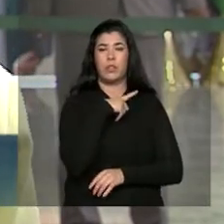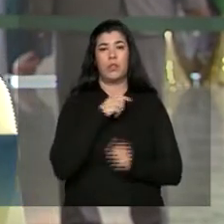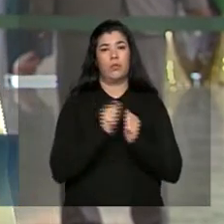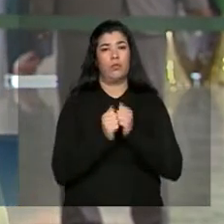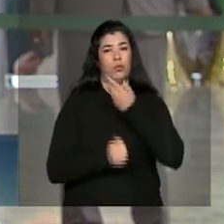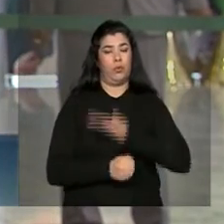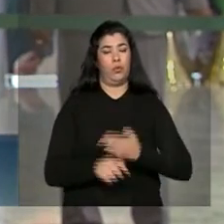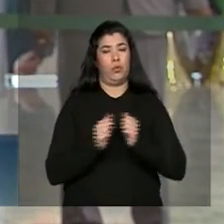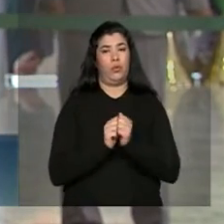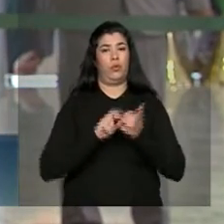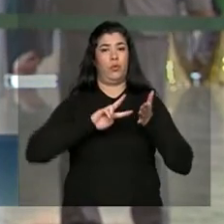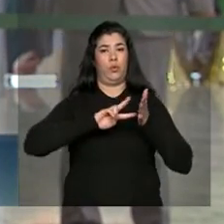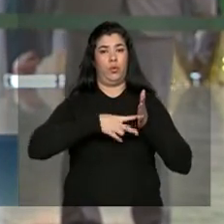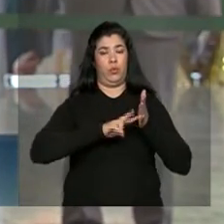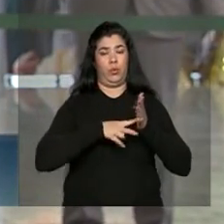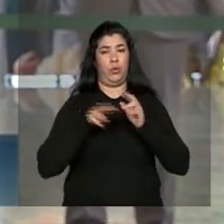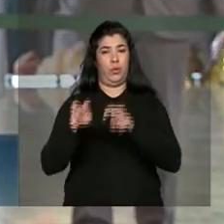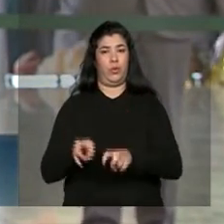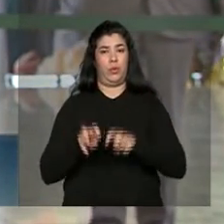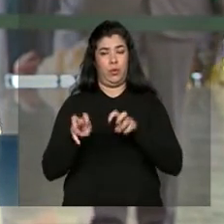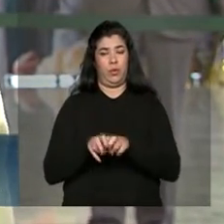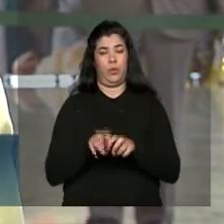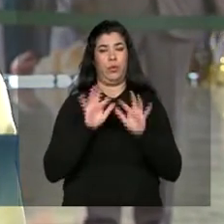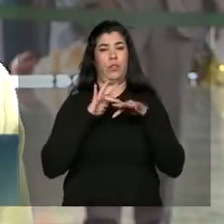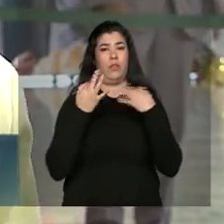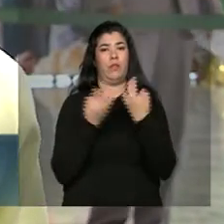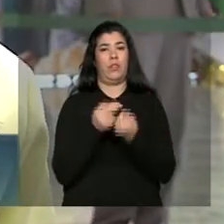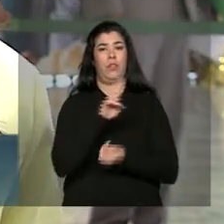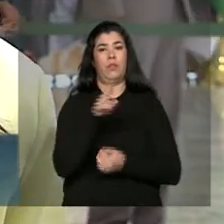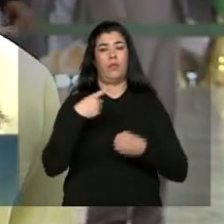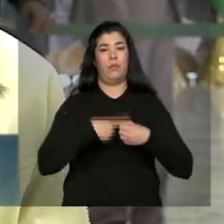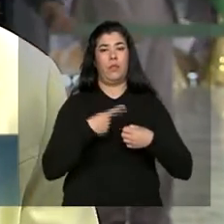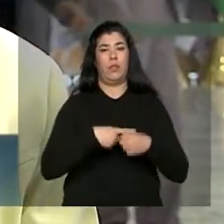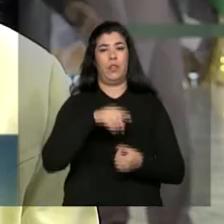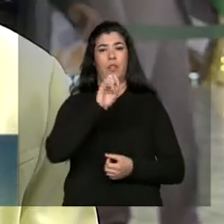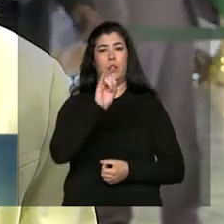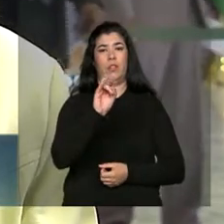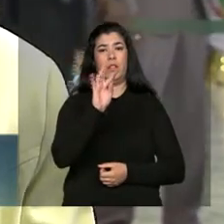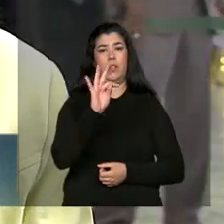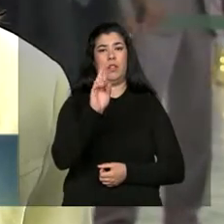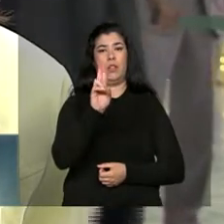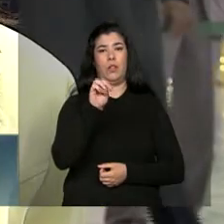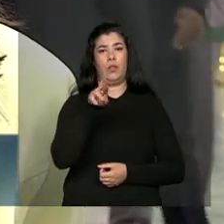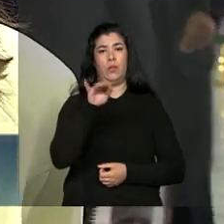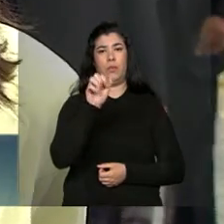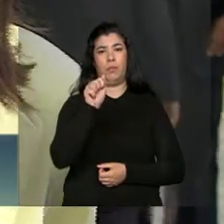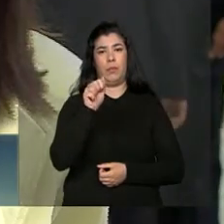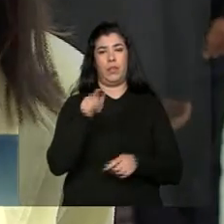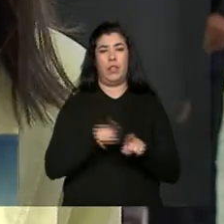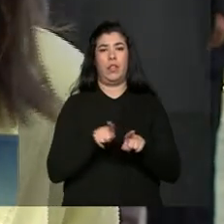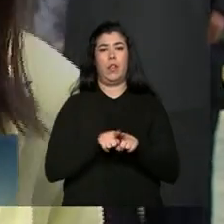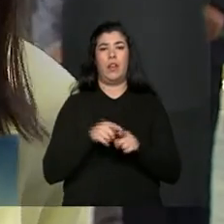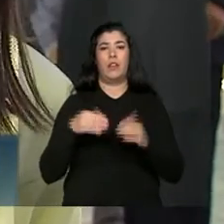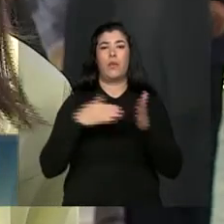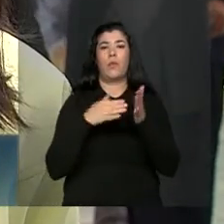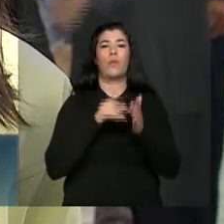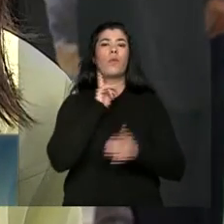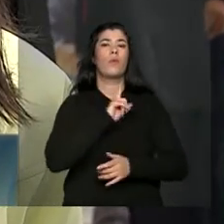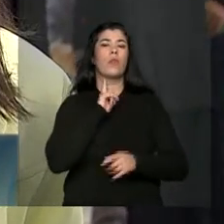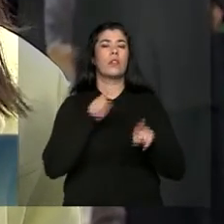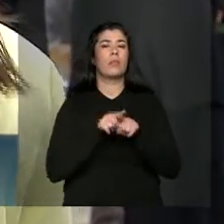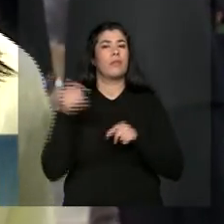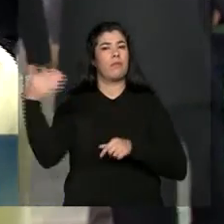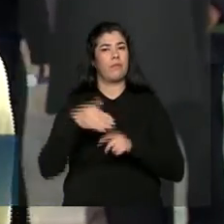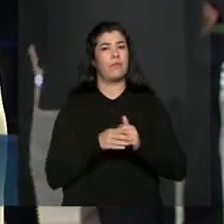do Sindicato dos Agricultores Familiares da cidade de Itumbiara, em Goiás, divisa ali com Minas Gerais. Ele veio participar